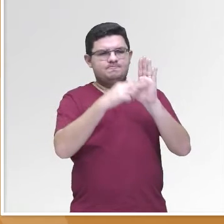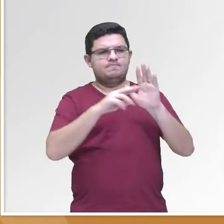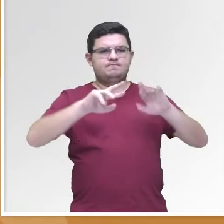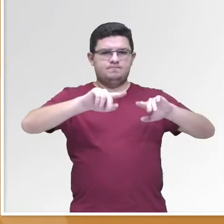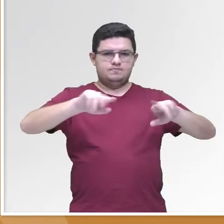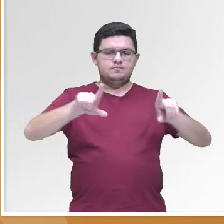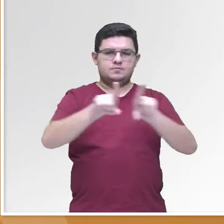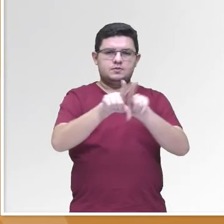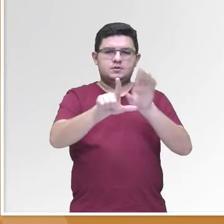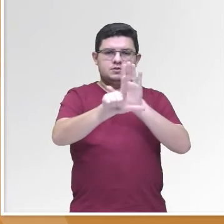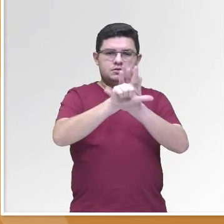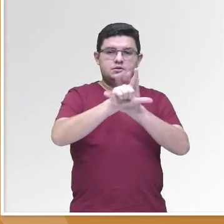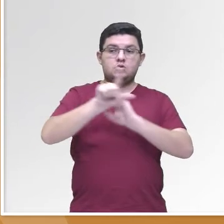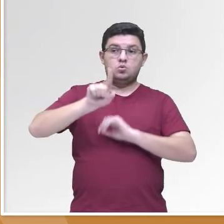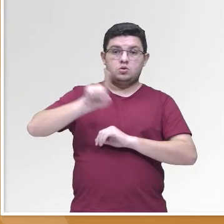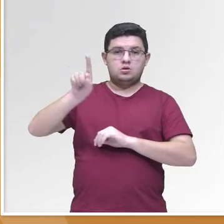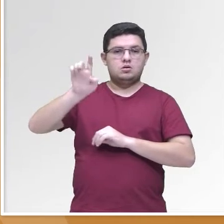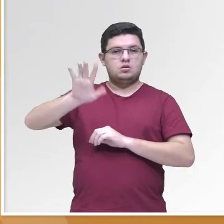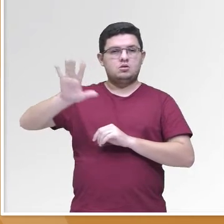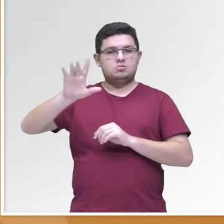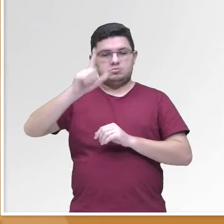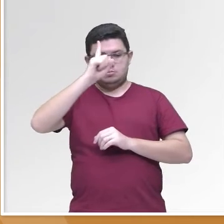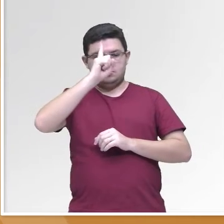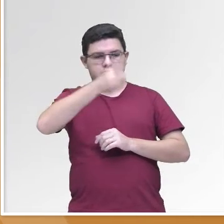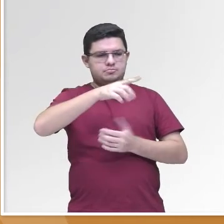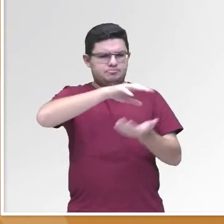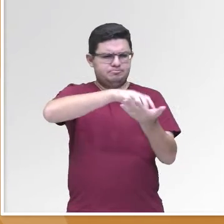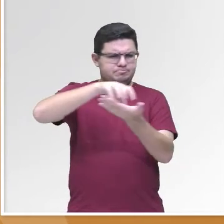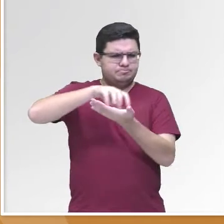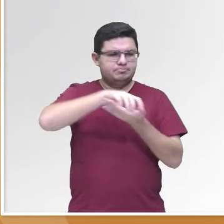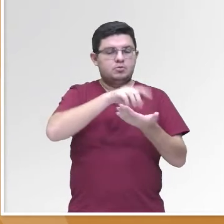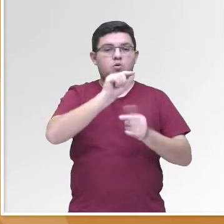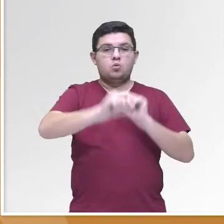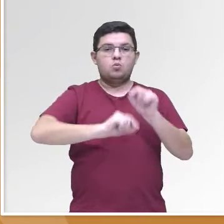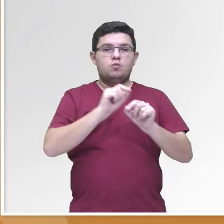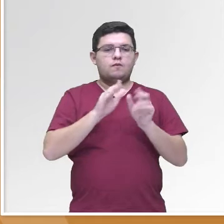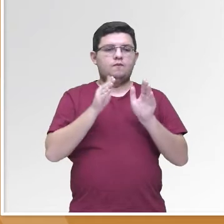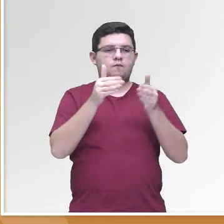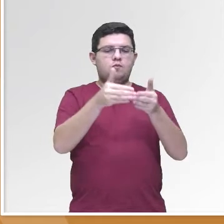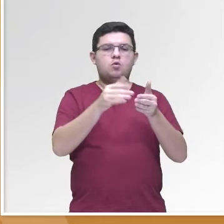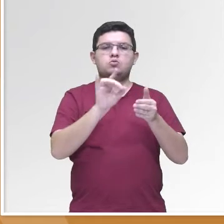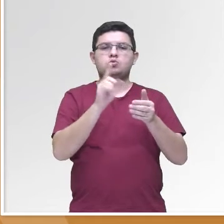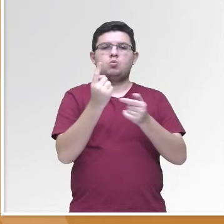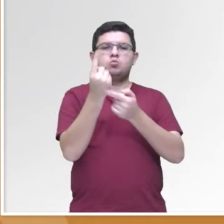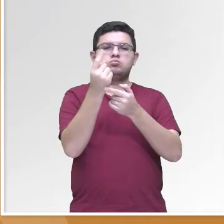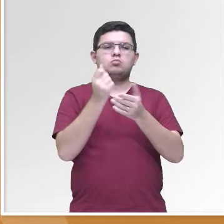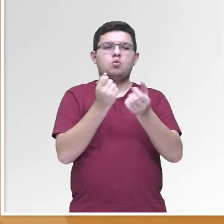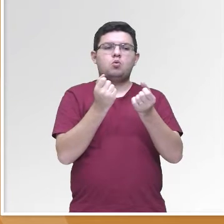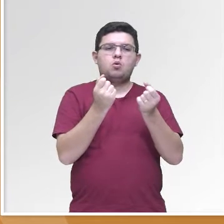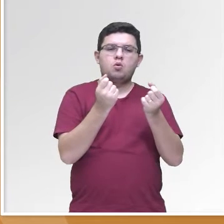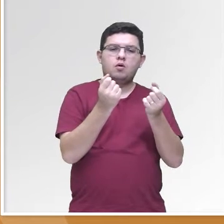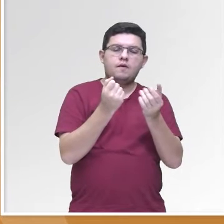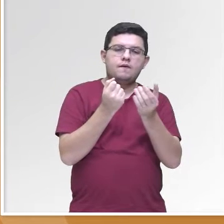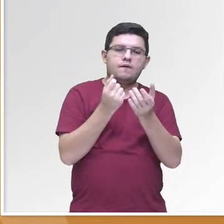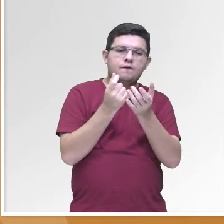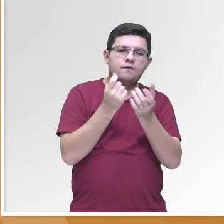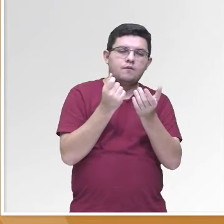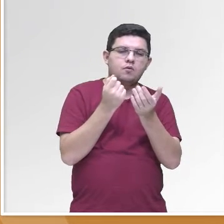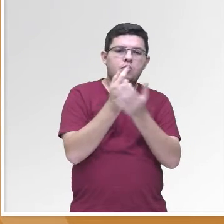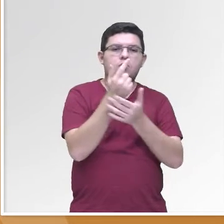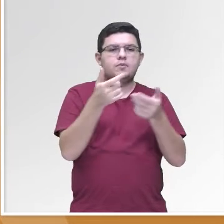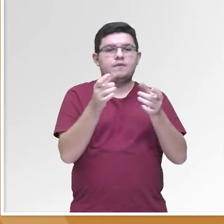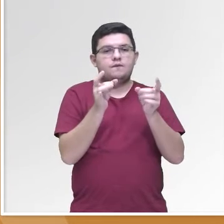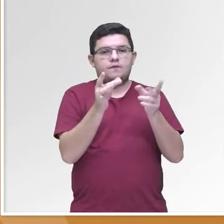metrópoles impunham às suas colônias para manter o monopólio comercial. Com esse pacto, as colônias eram impedidas de comprar e